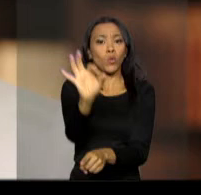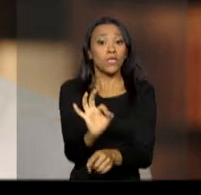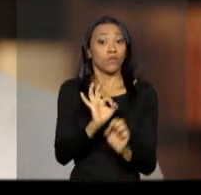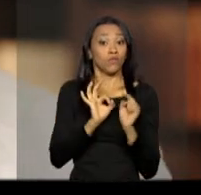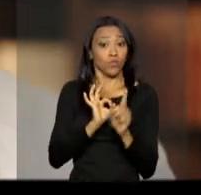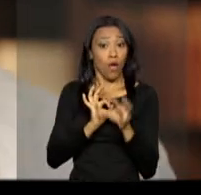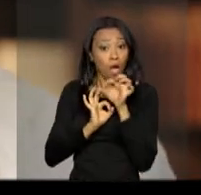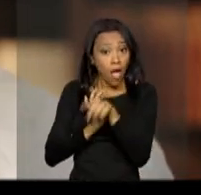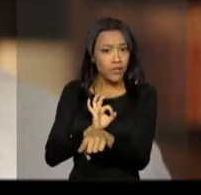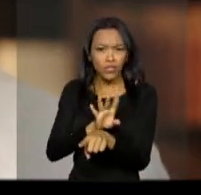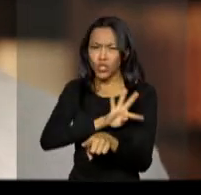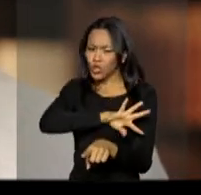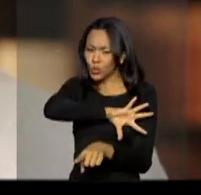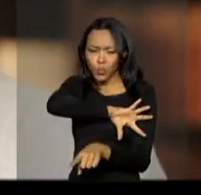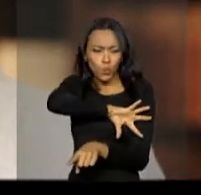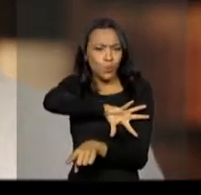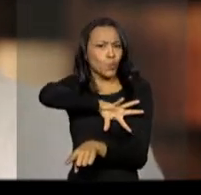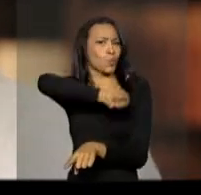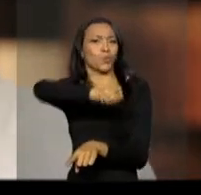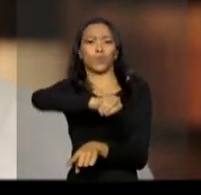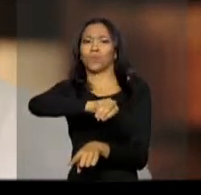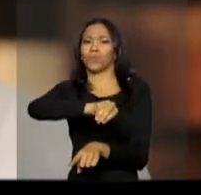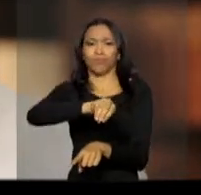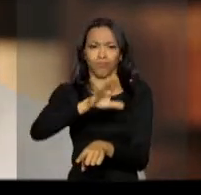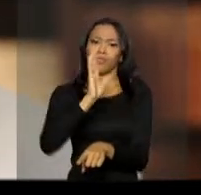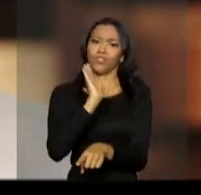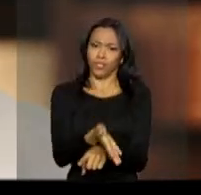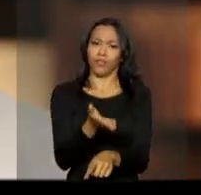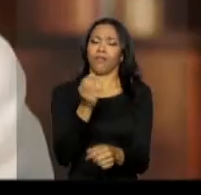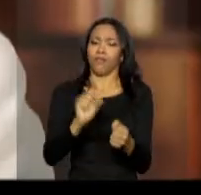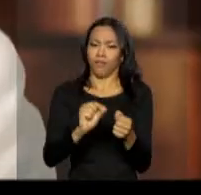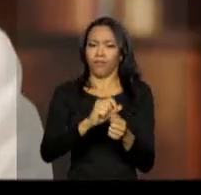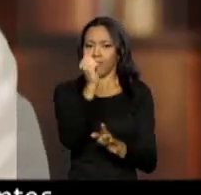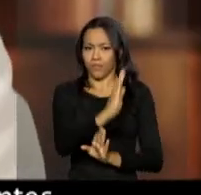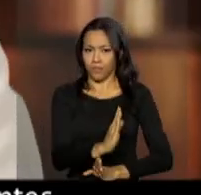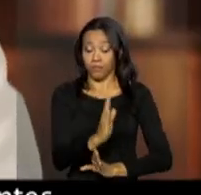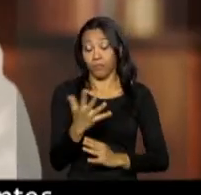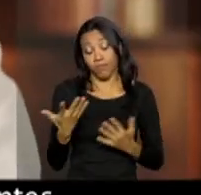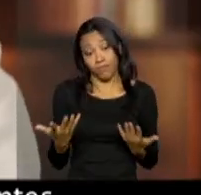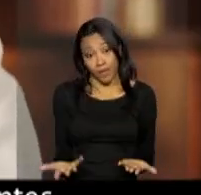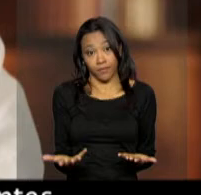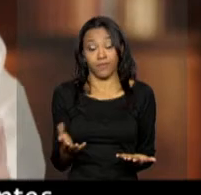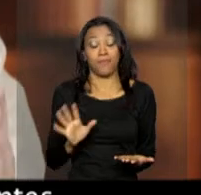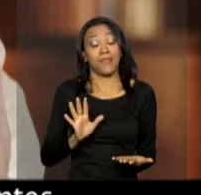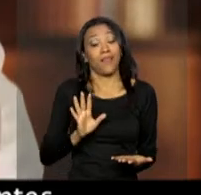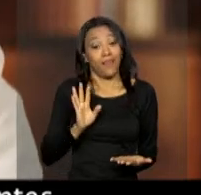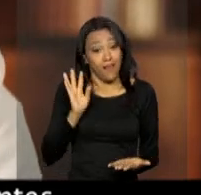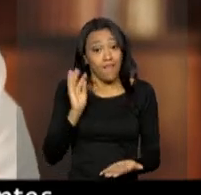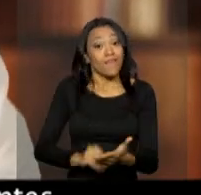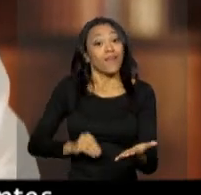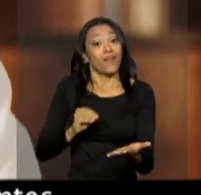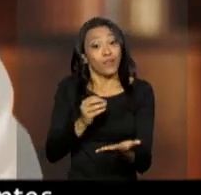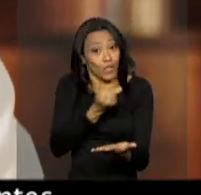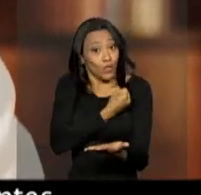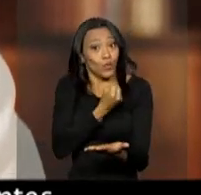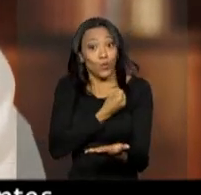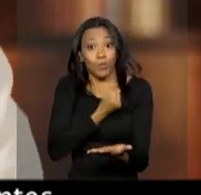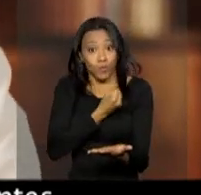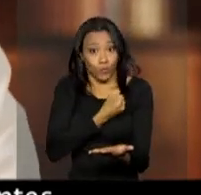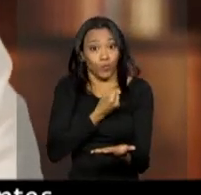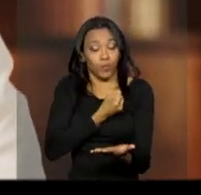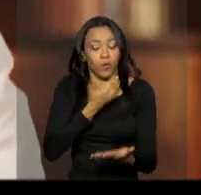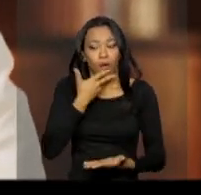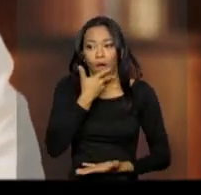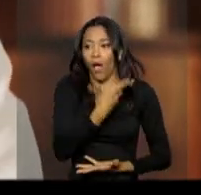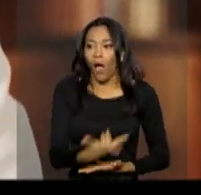67% de toda a produção atual de petróleo do Brasil. Porém, ainda há números mais